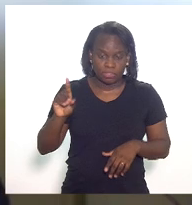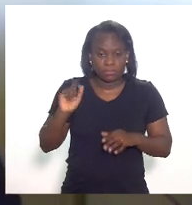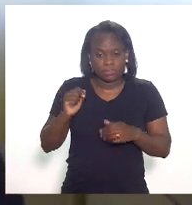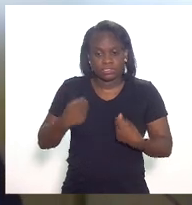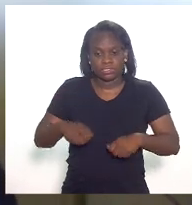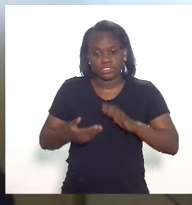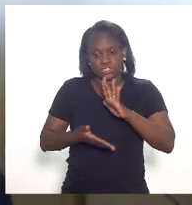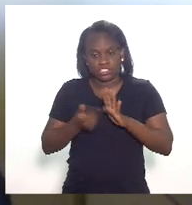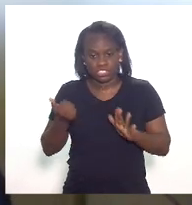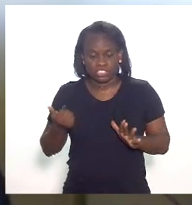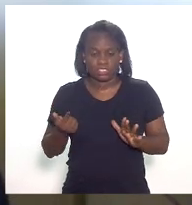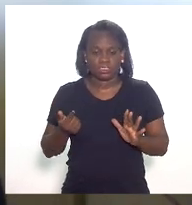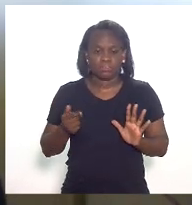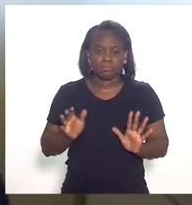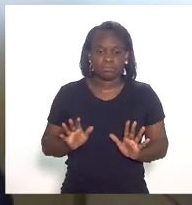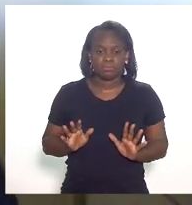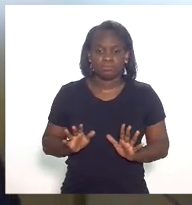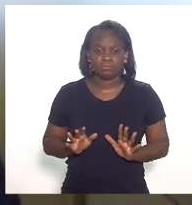entrar. Não é uma questão